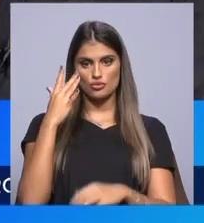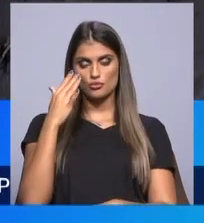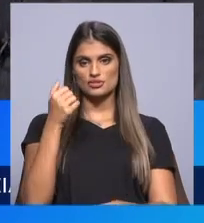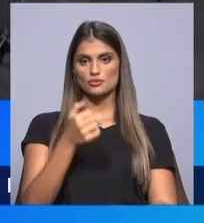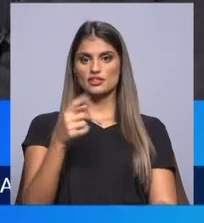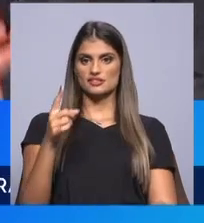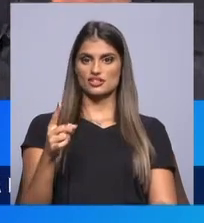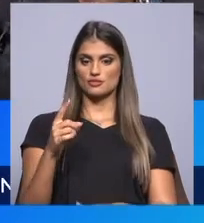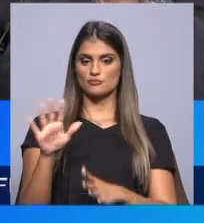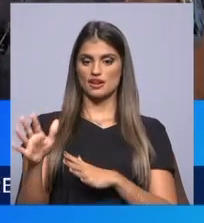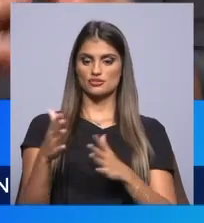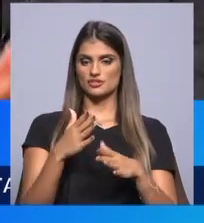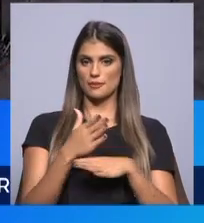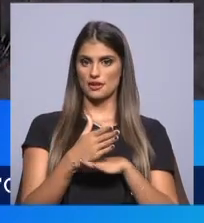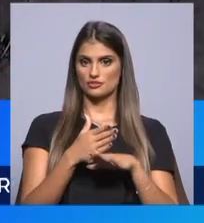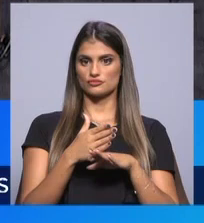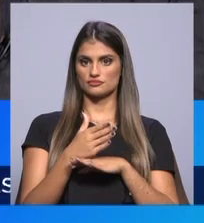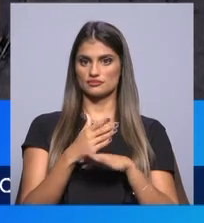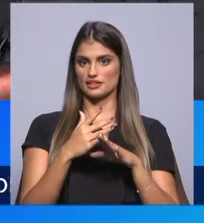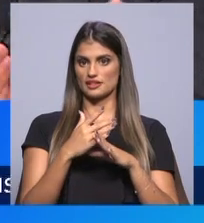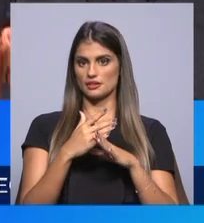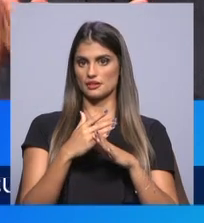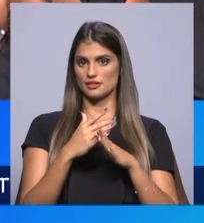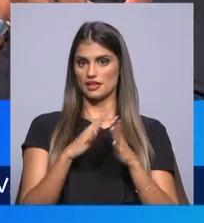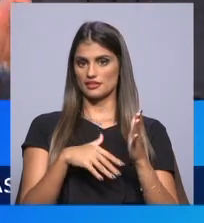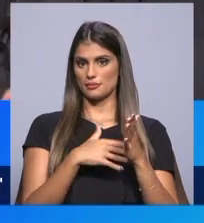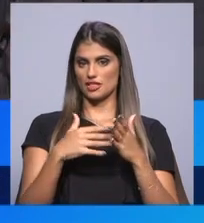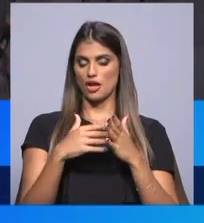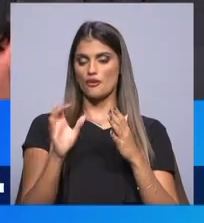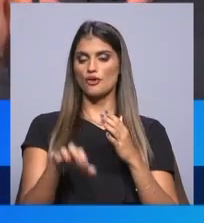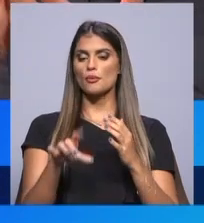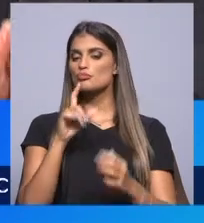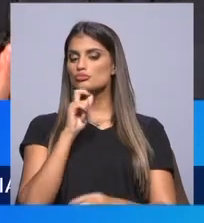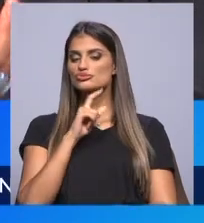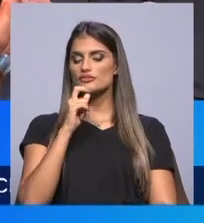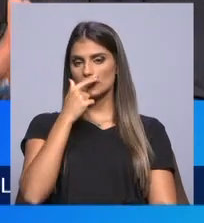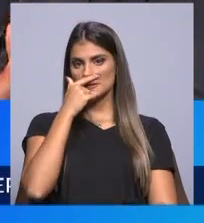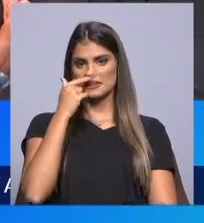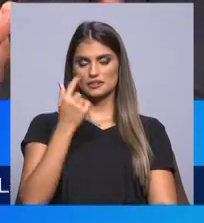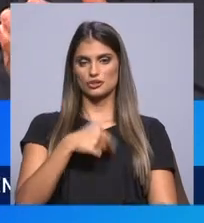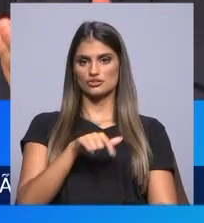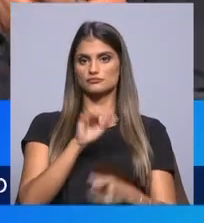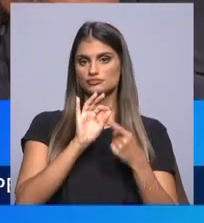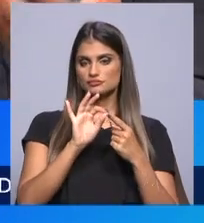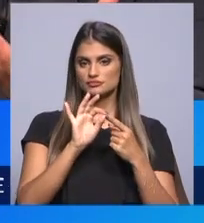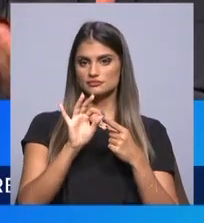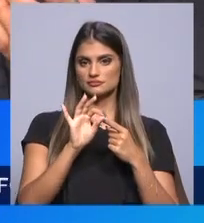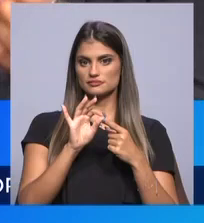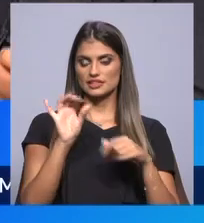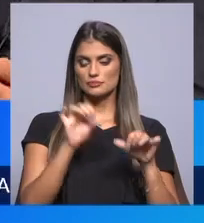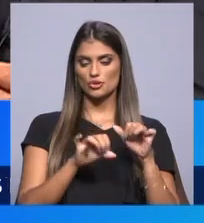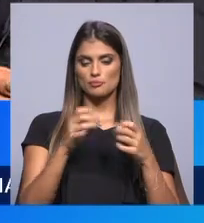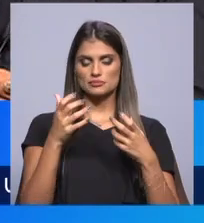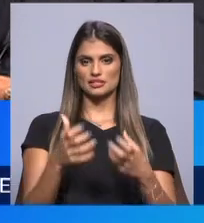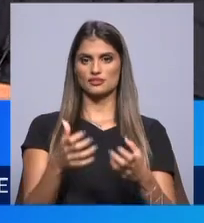56, está mais ou menos ali a meio da tabela periódica. Como é que é possível termos um elemento químico tão pesado